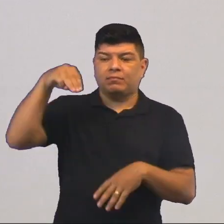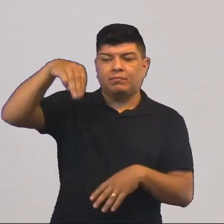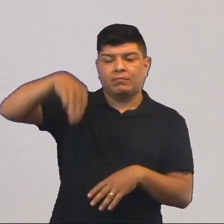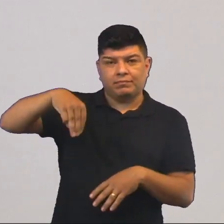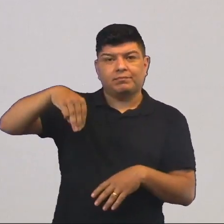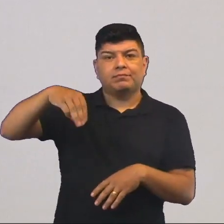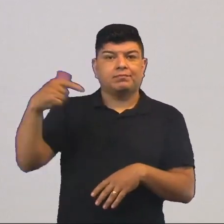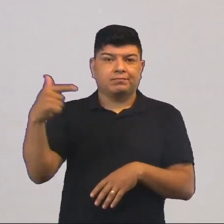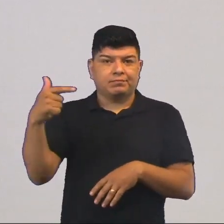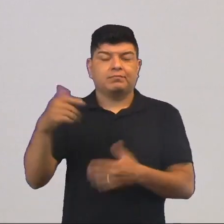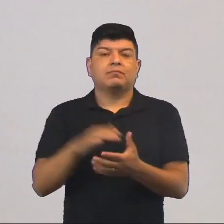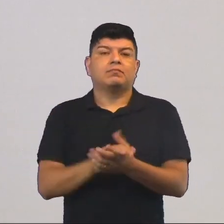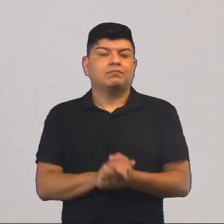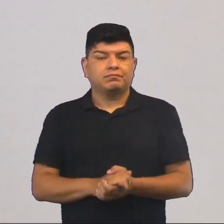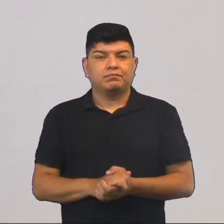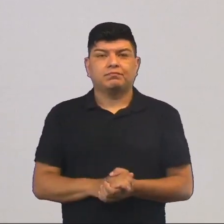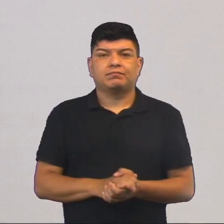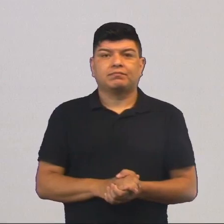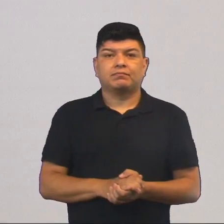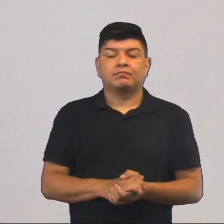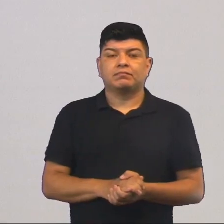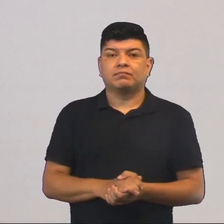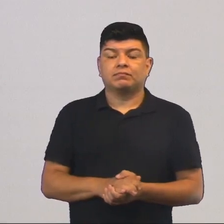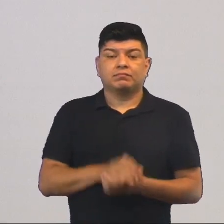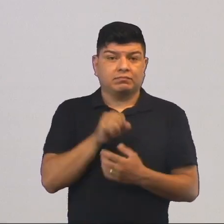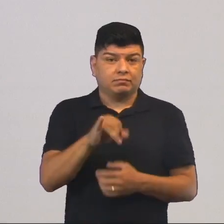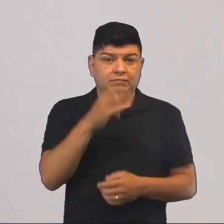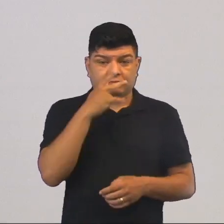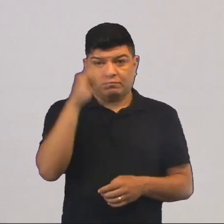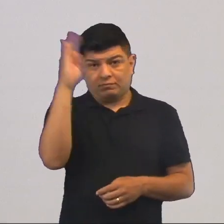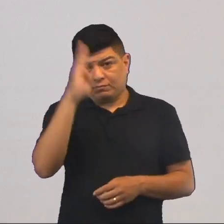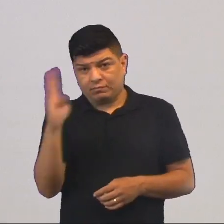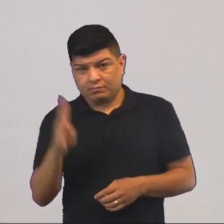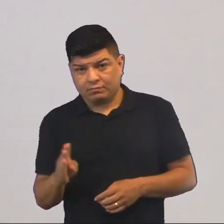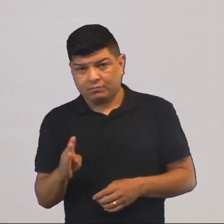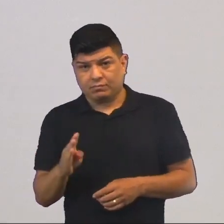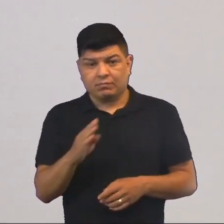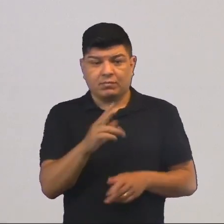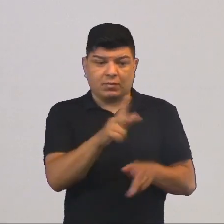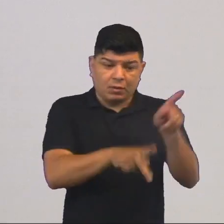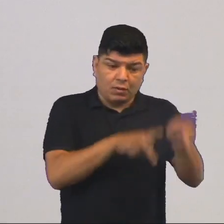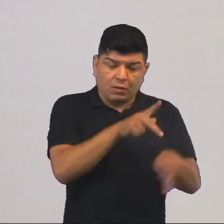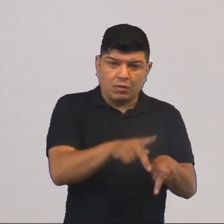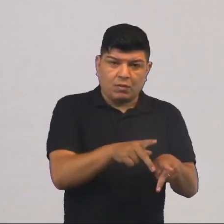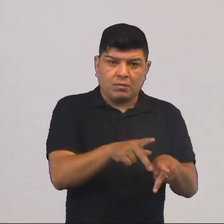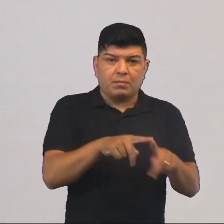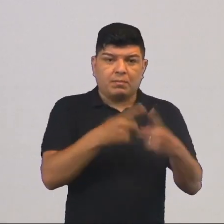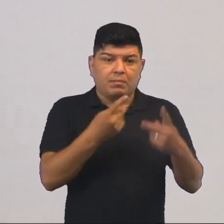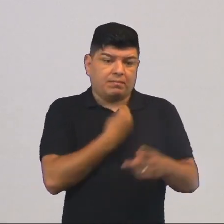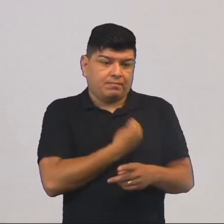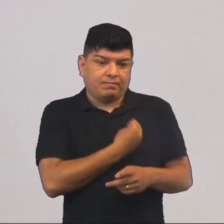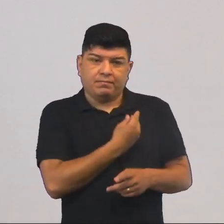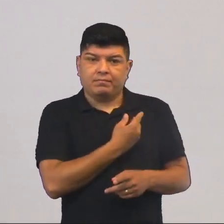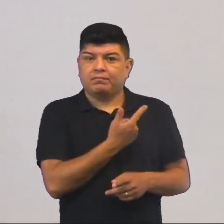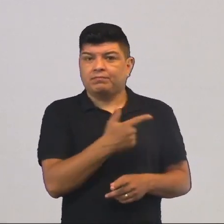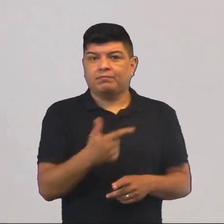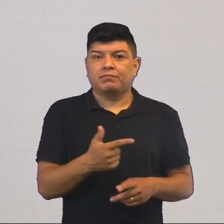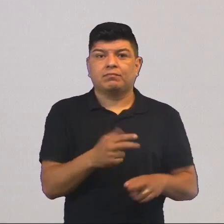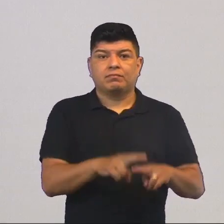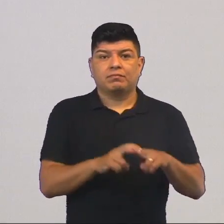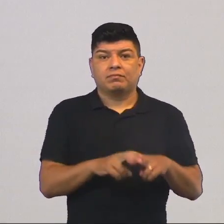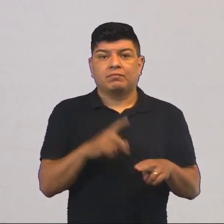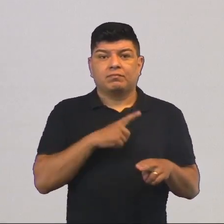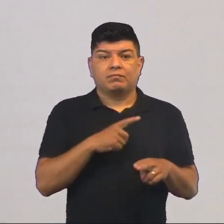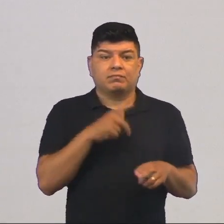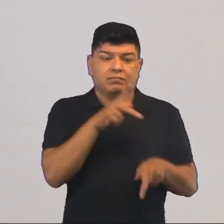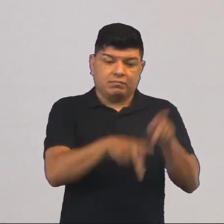Aí entra a questão da densidade demográfica. Se eu falar assim, o Brasil é um país populoso, mas ele não é povoado. Eu quero dizer que tem uma